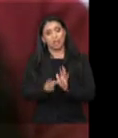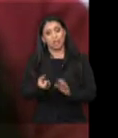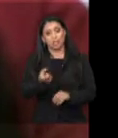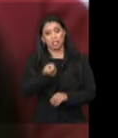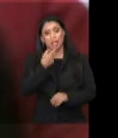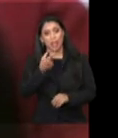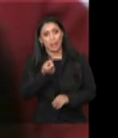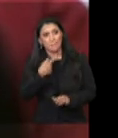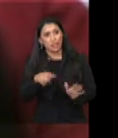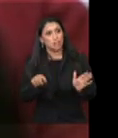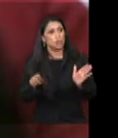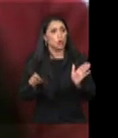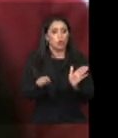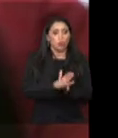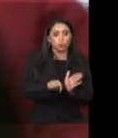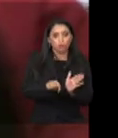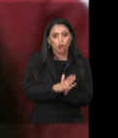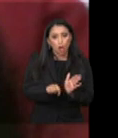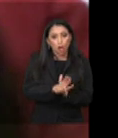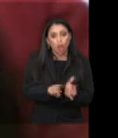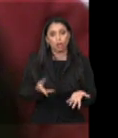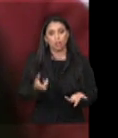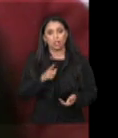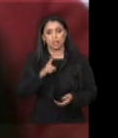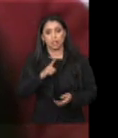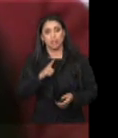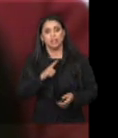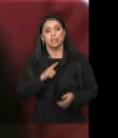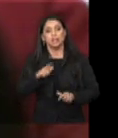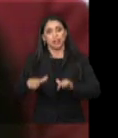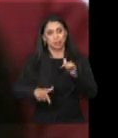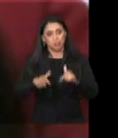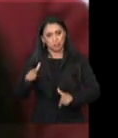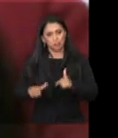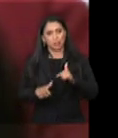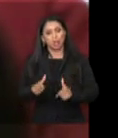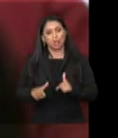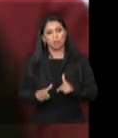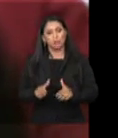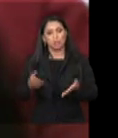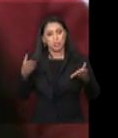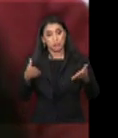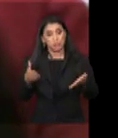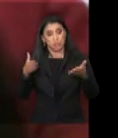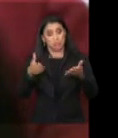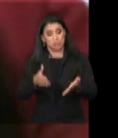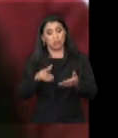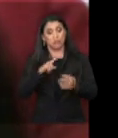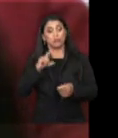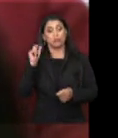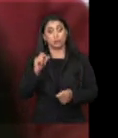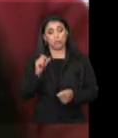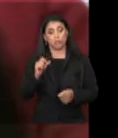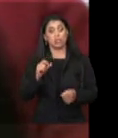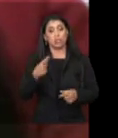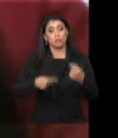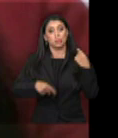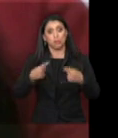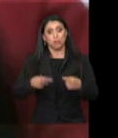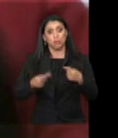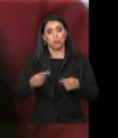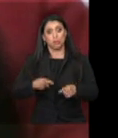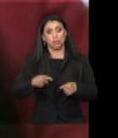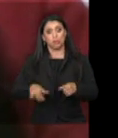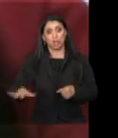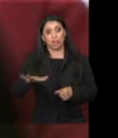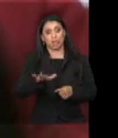psicotrópicos Caps itinerantes serviços e programas específicos consolidar políticas de inclusão no mundo